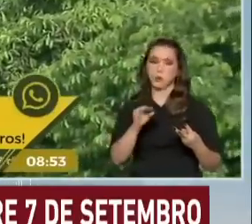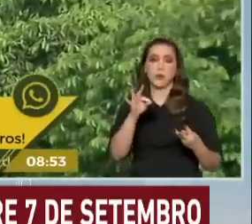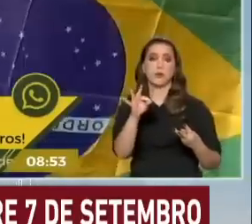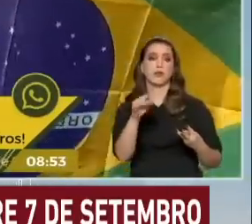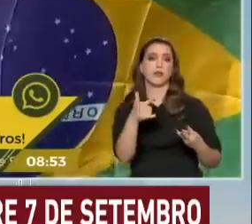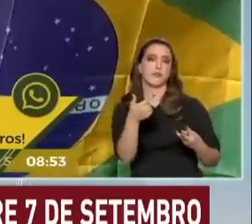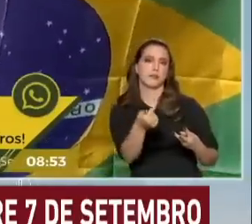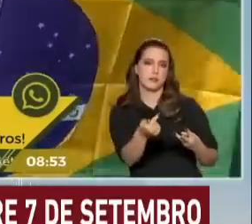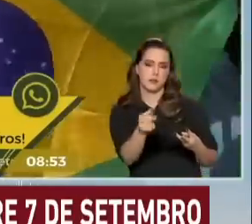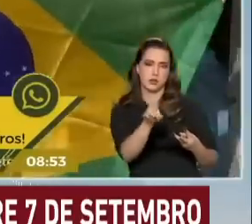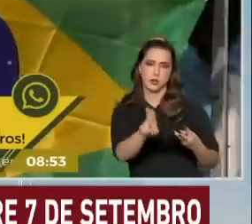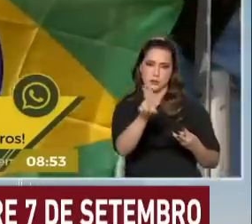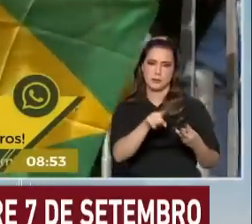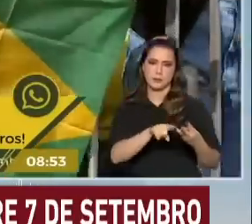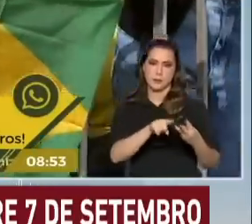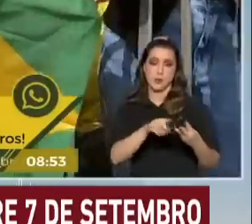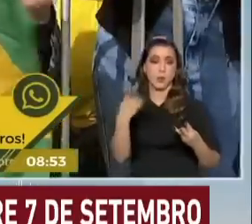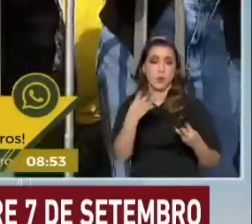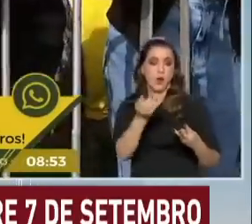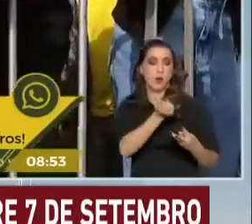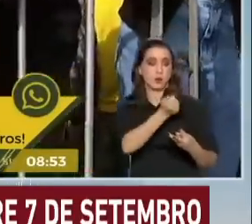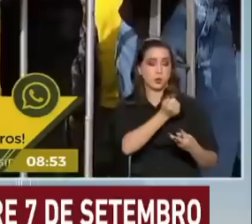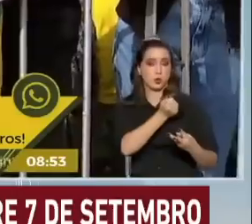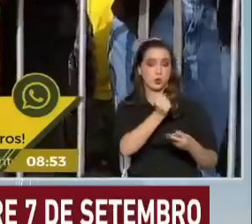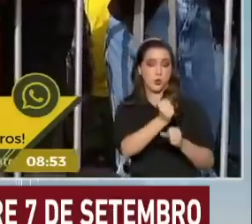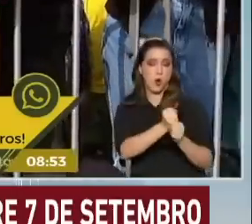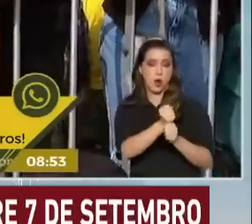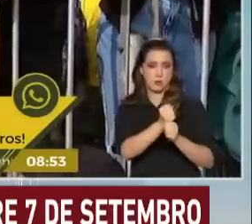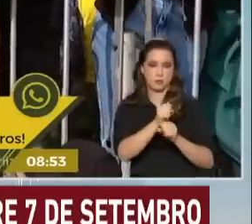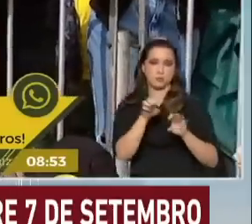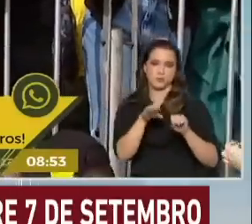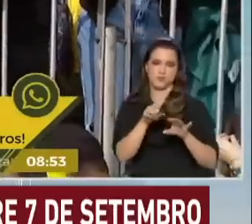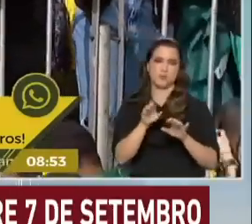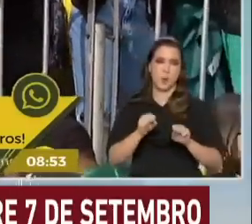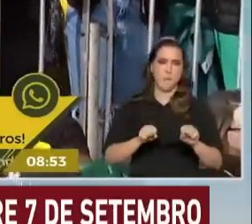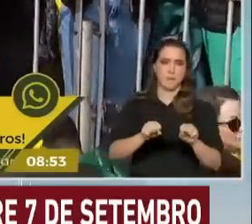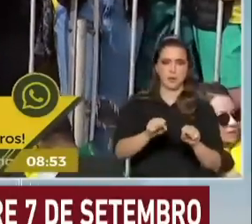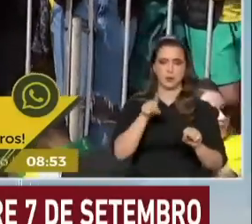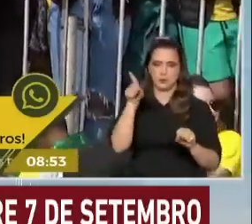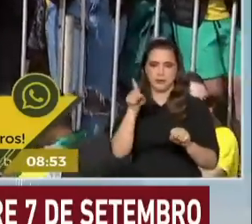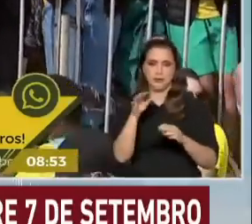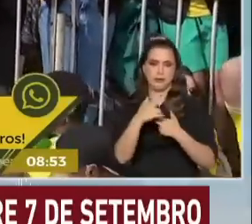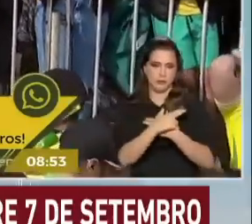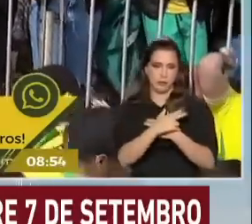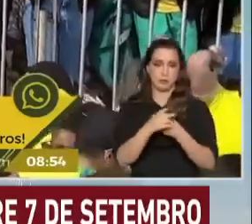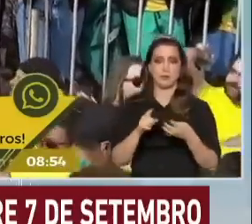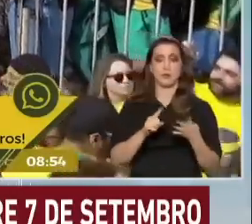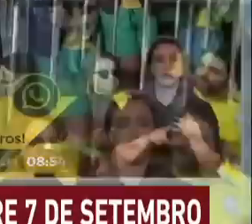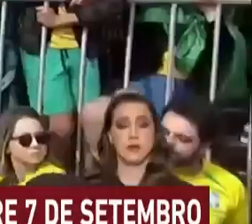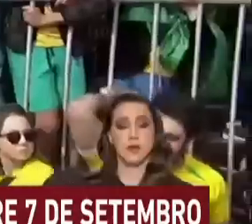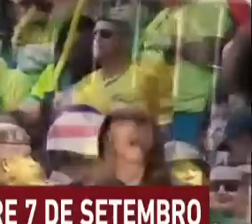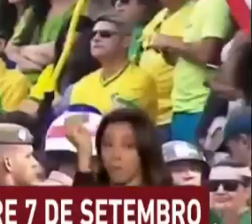pedido mas é um cerco jurídico e esse é o um quadro importante da disputa atual né